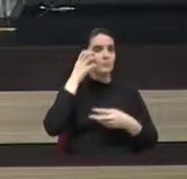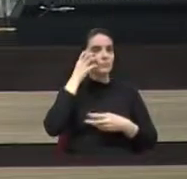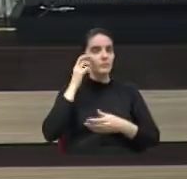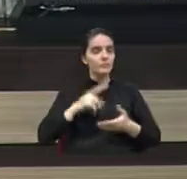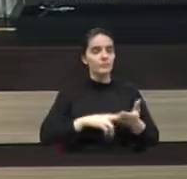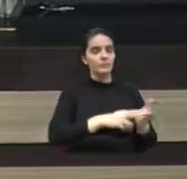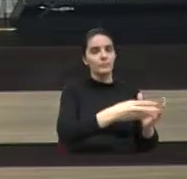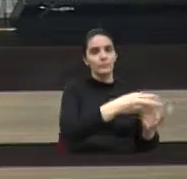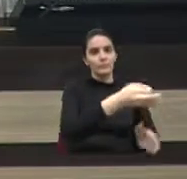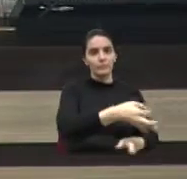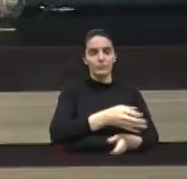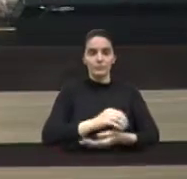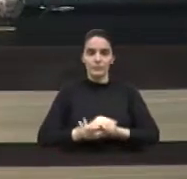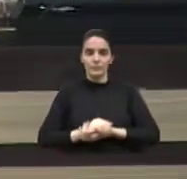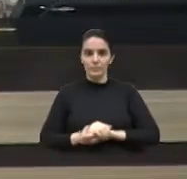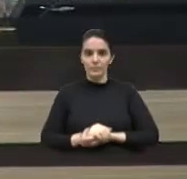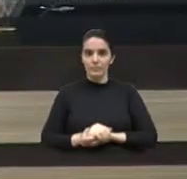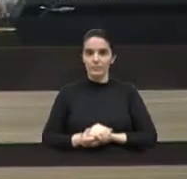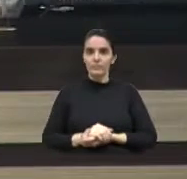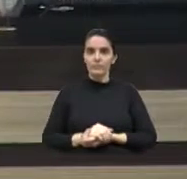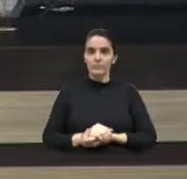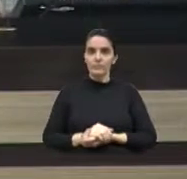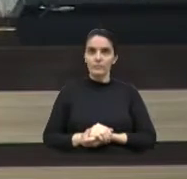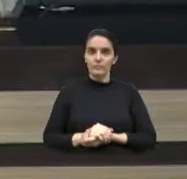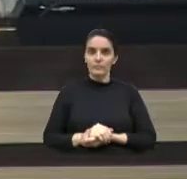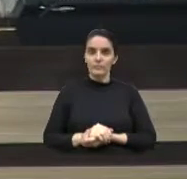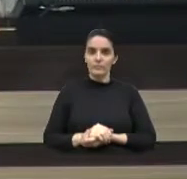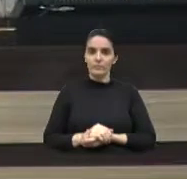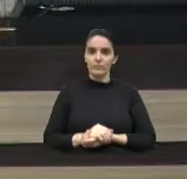Encaminhe-se às comissões competentes.